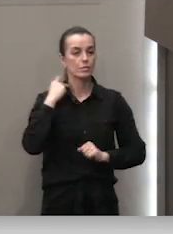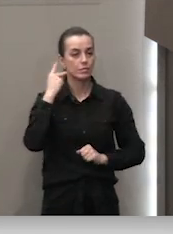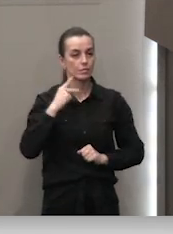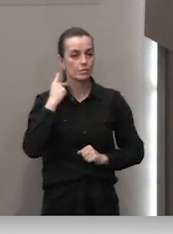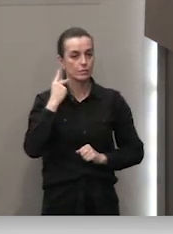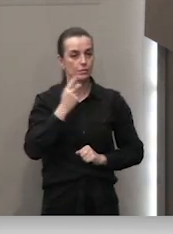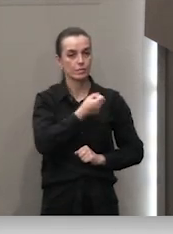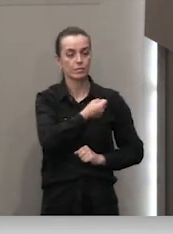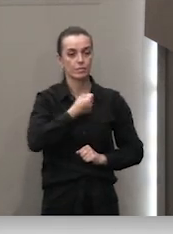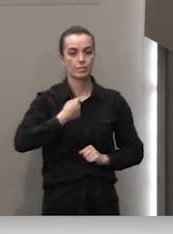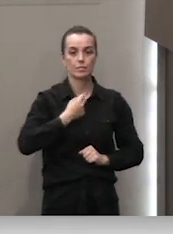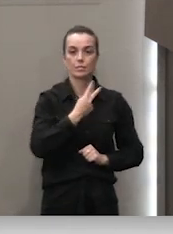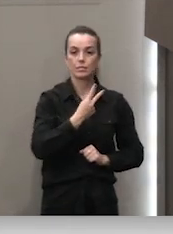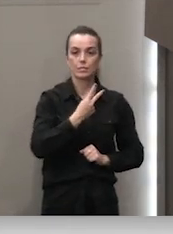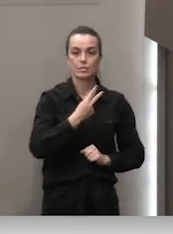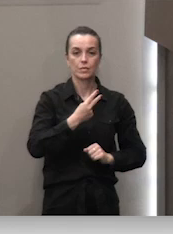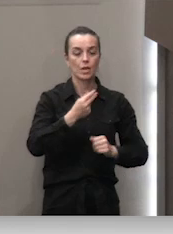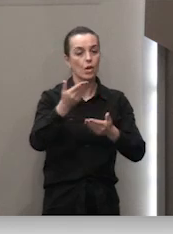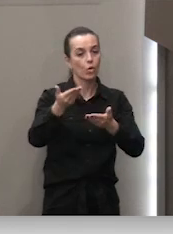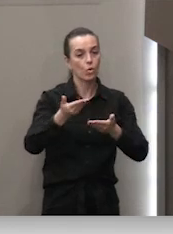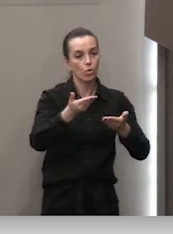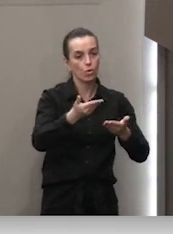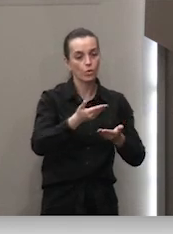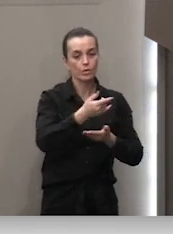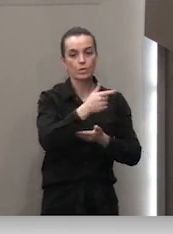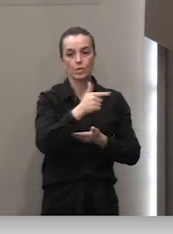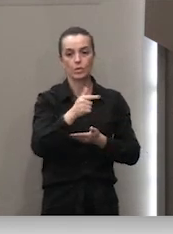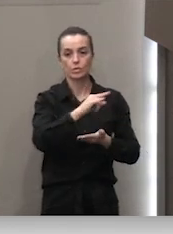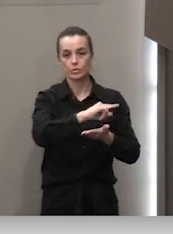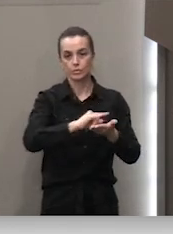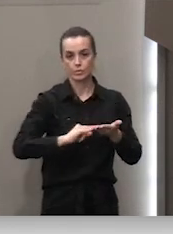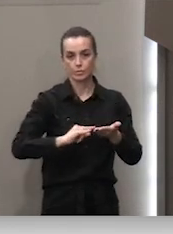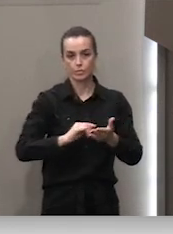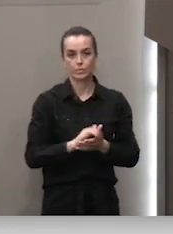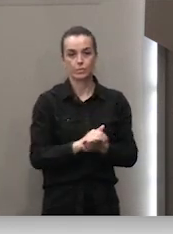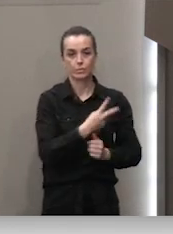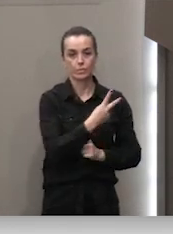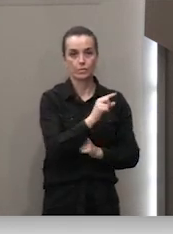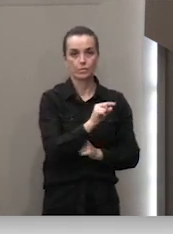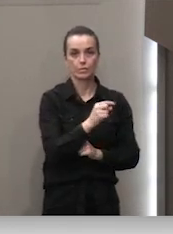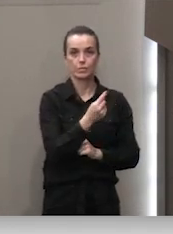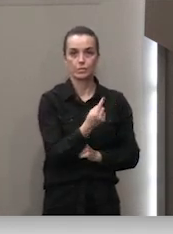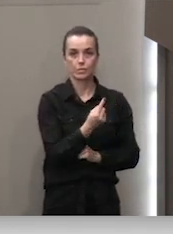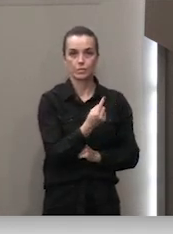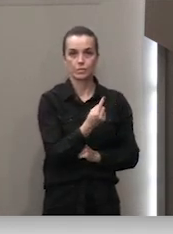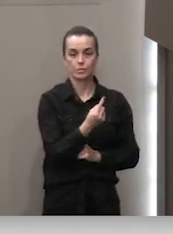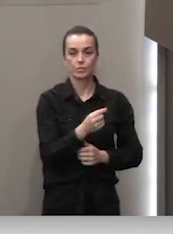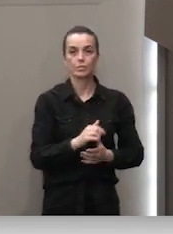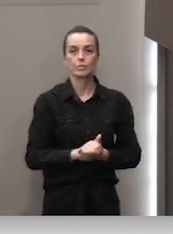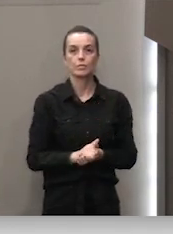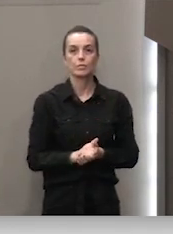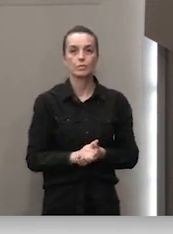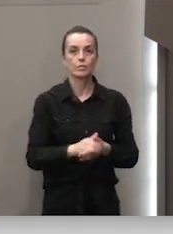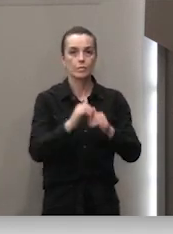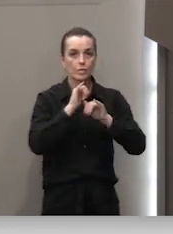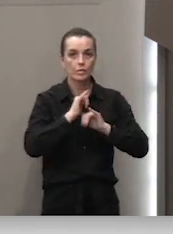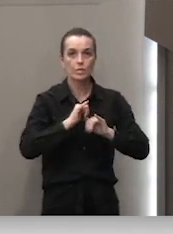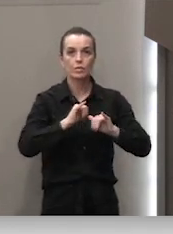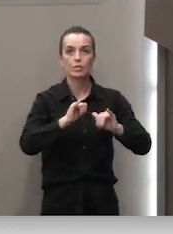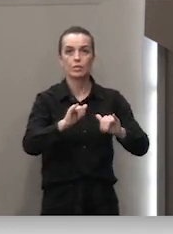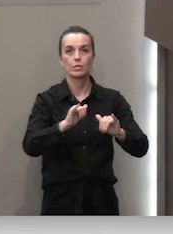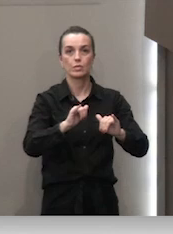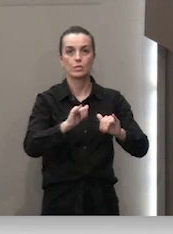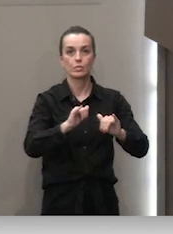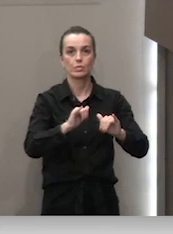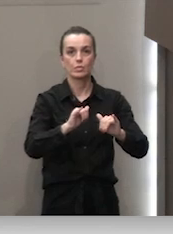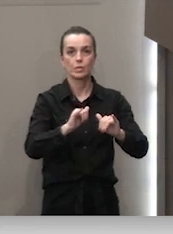2, convites e outros documentos. 2.1, do Poder Executivo Municipal, informando a celebração de